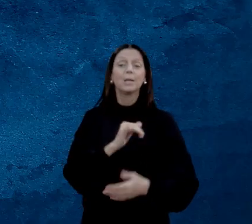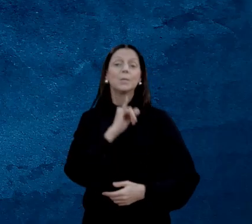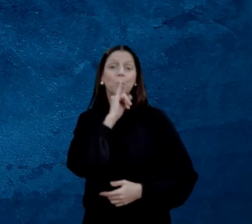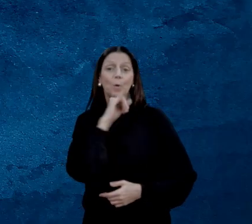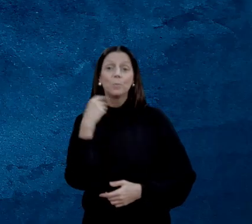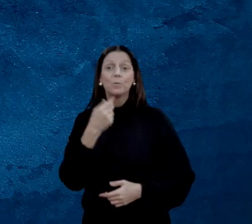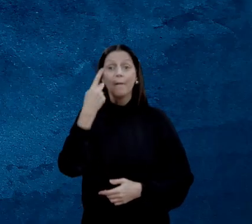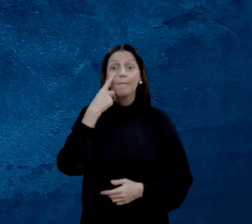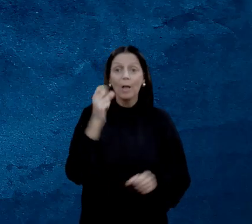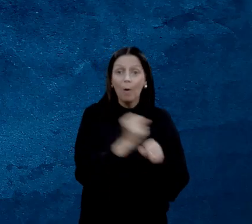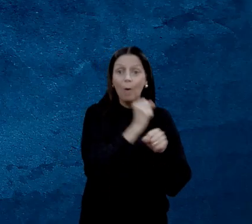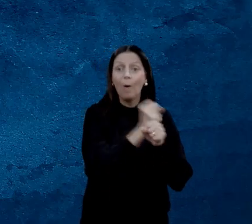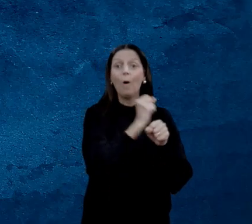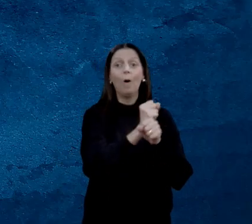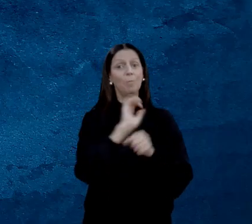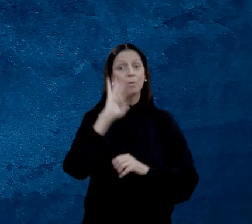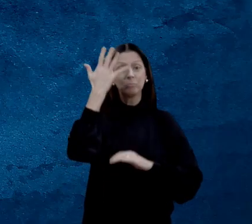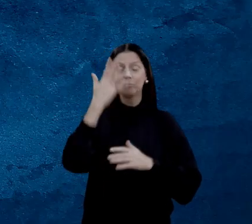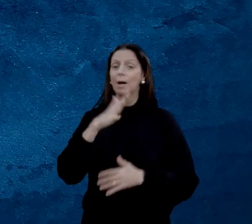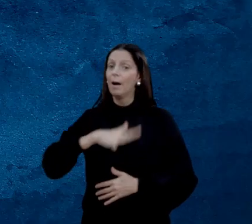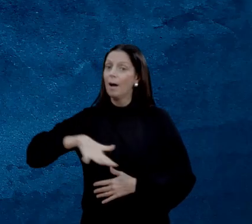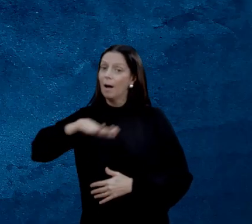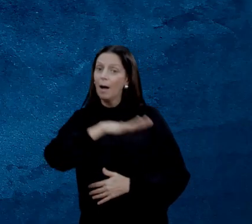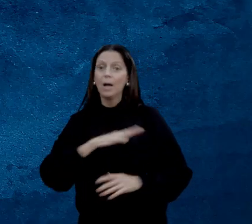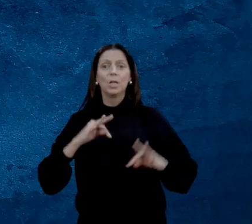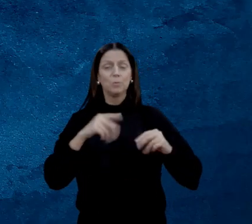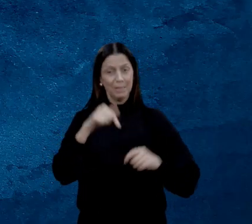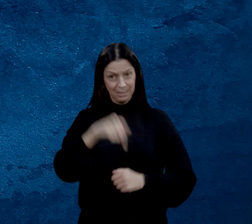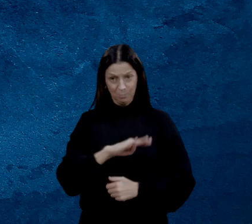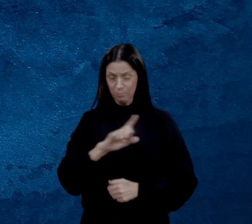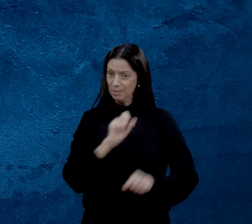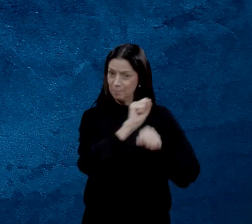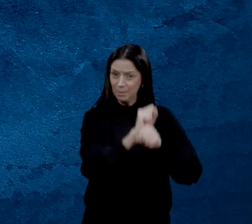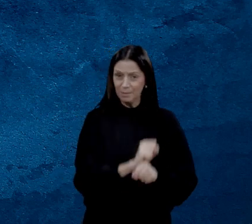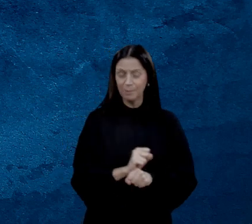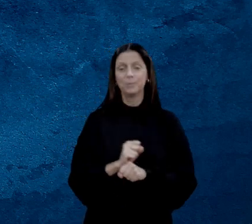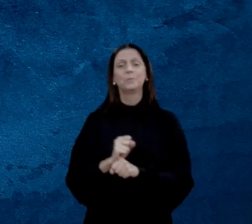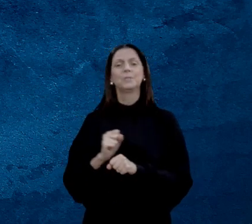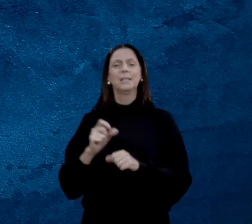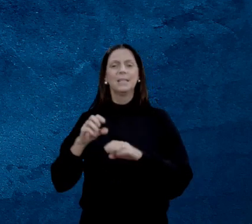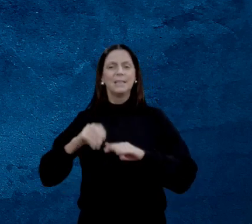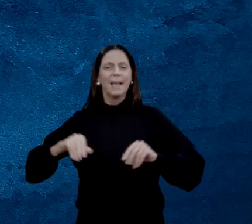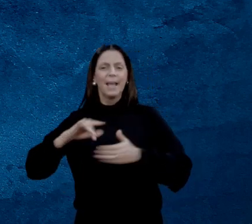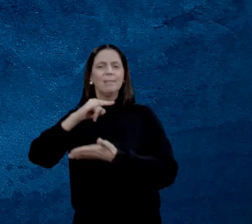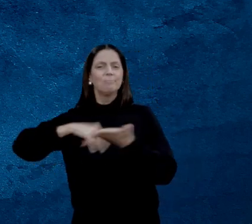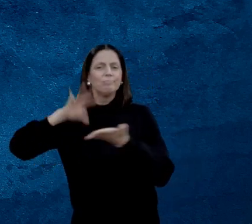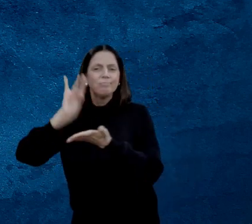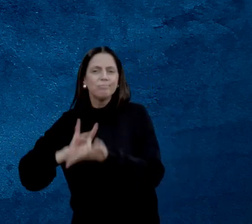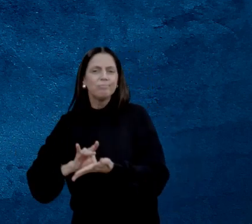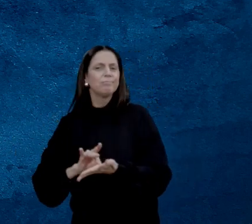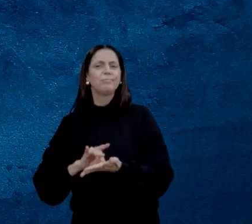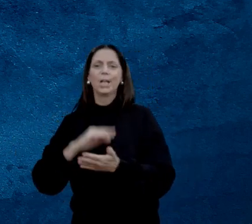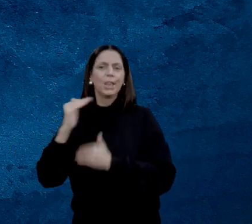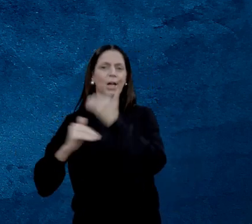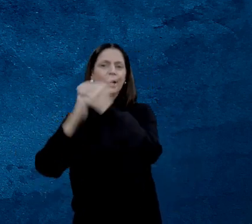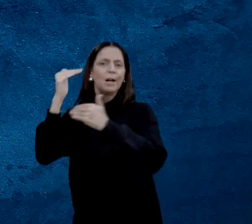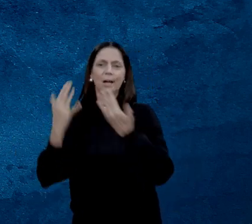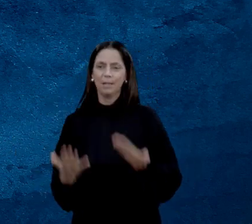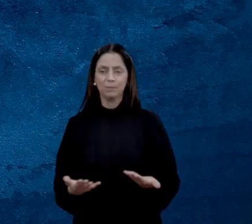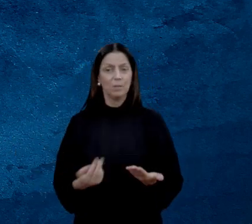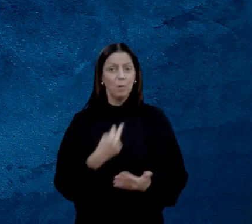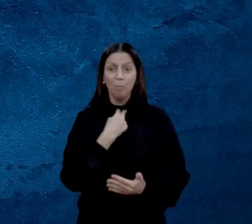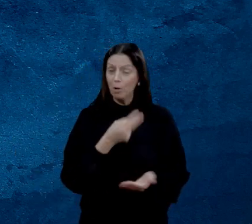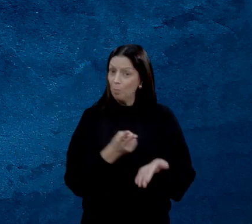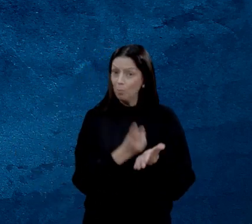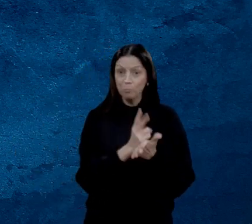ver as coisas acontecendo. Nas mais diversas áreas, repito, as coisas estão paradas. Na regularização fundiária e tantas outras que eu poderia aqui ficar falando. Não dá para a gente ficar nessa